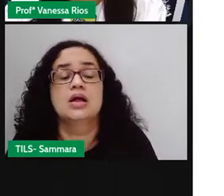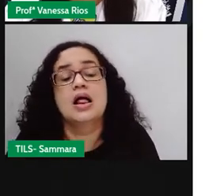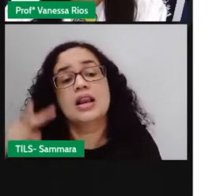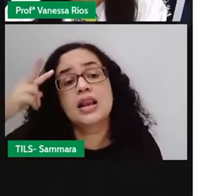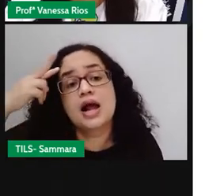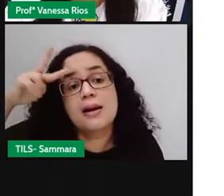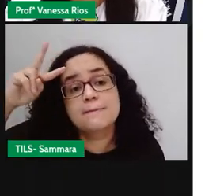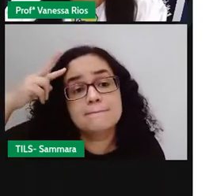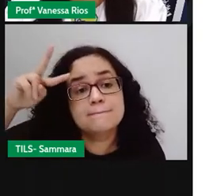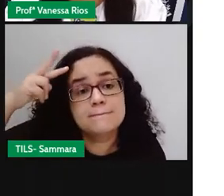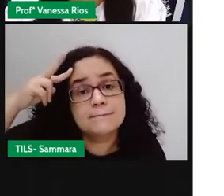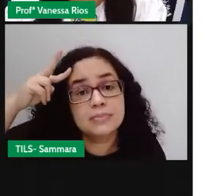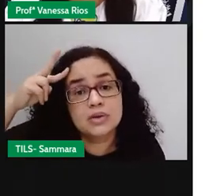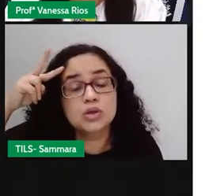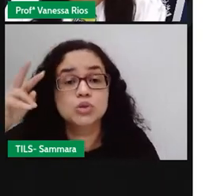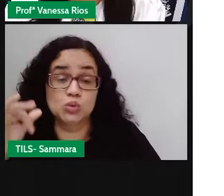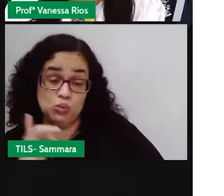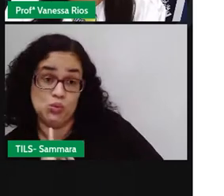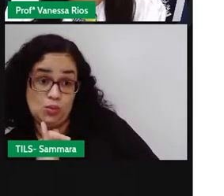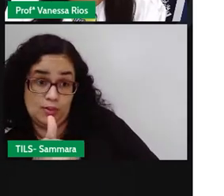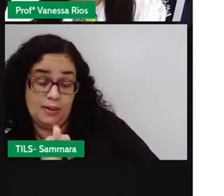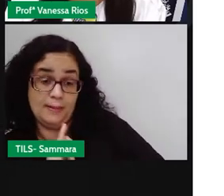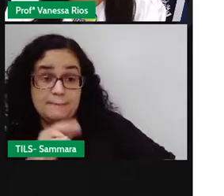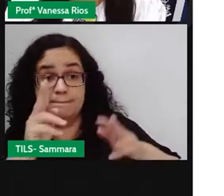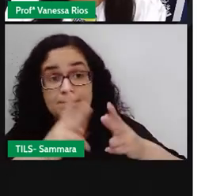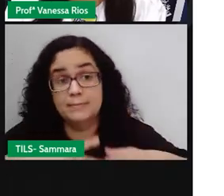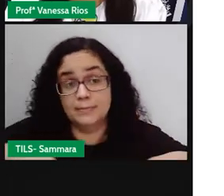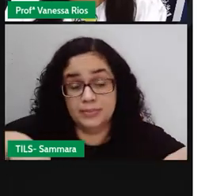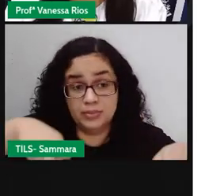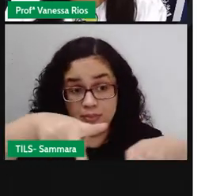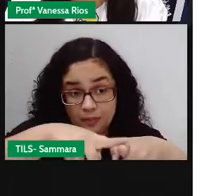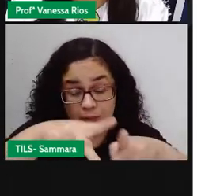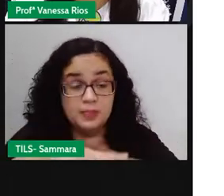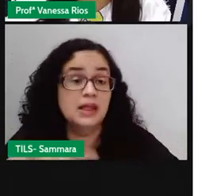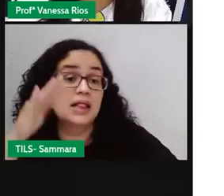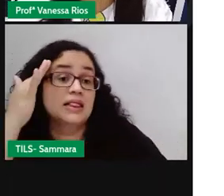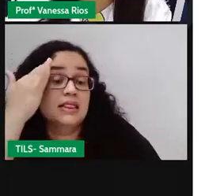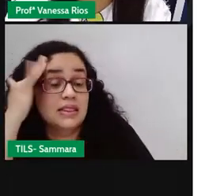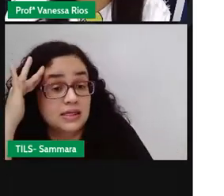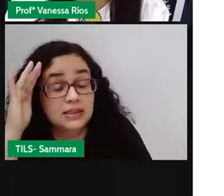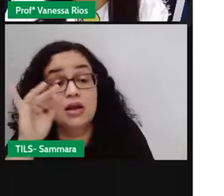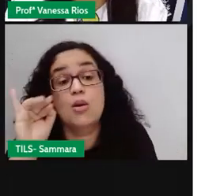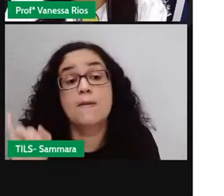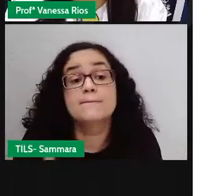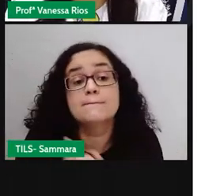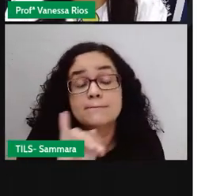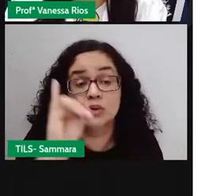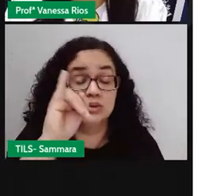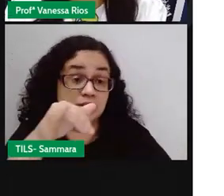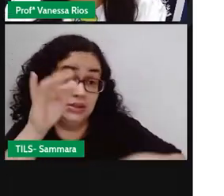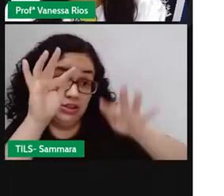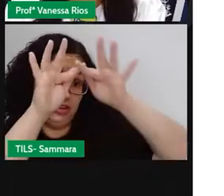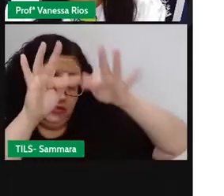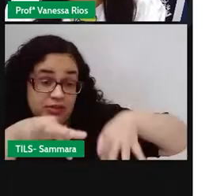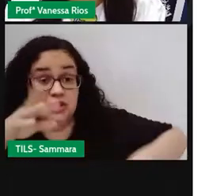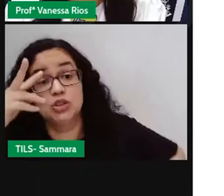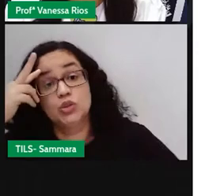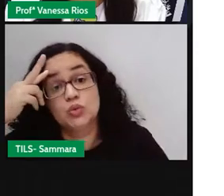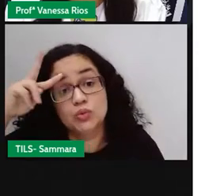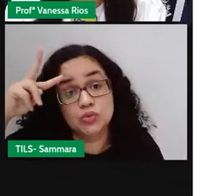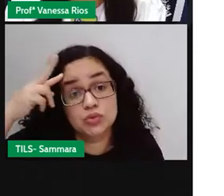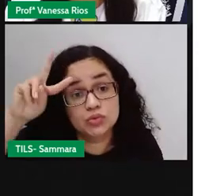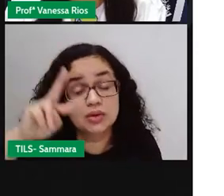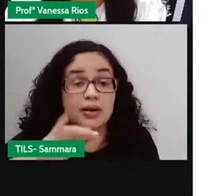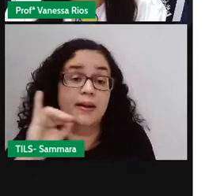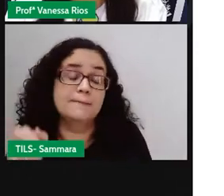Para lembrar um pouquinho aí sobre os elementos dos contos populares e a gente entender a importância da finalização da história,